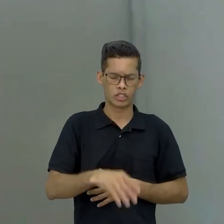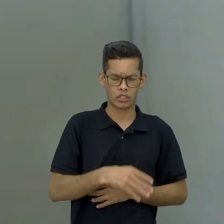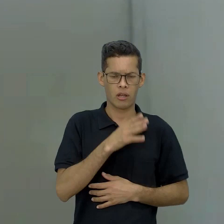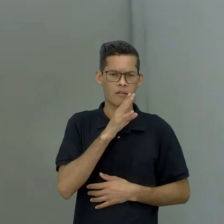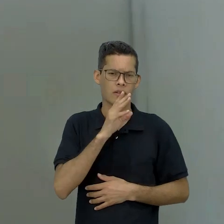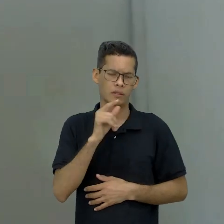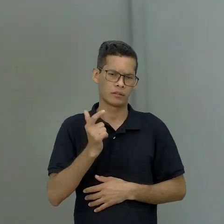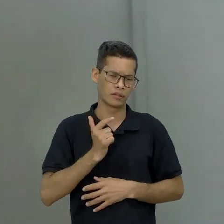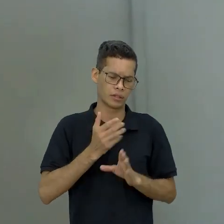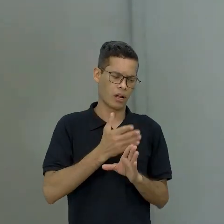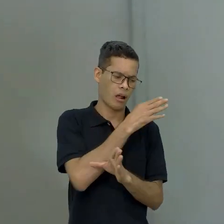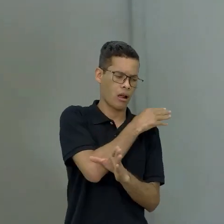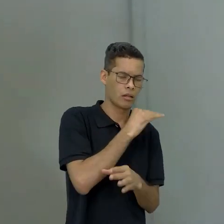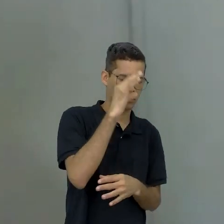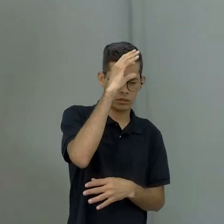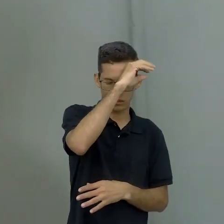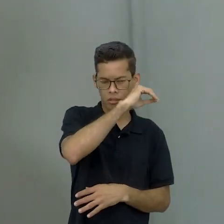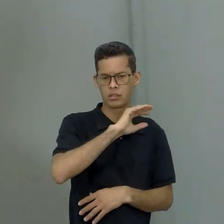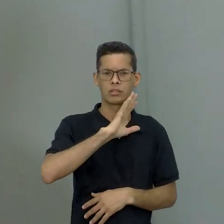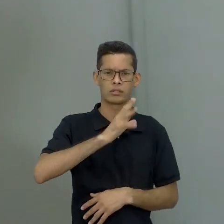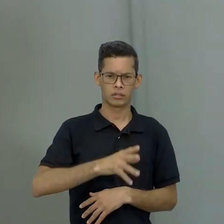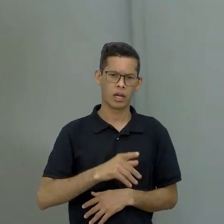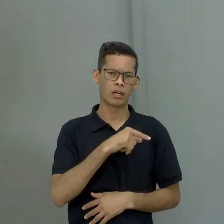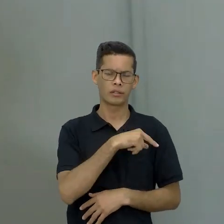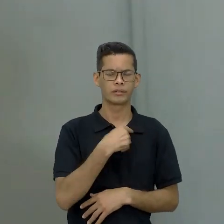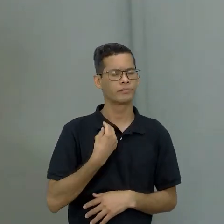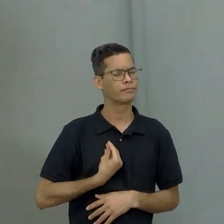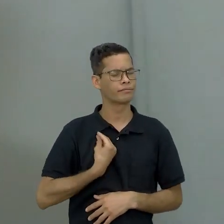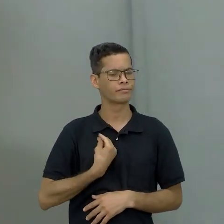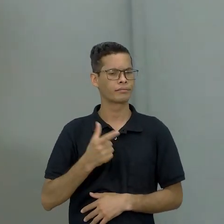prévios adquiridos, né? Porque ele convive com a sua